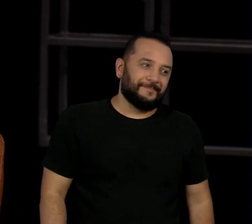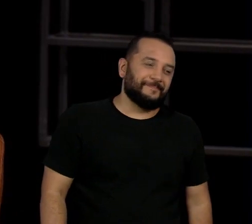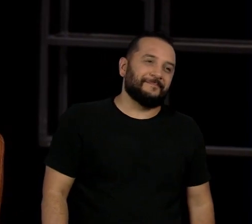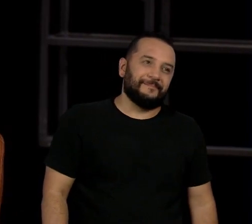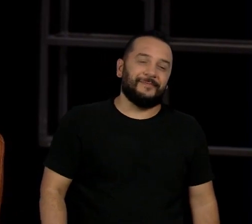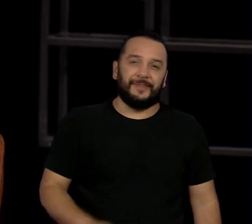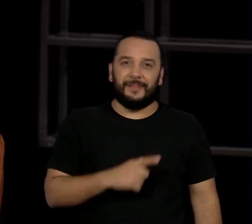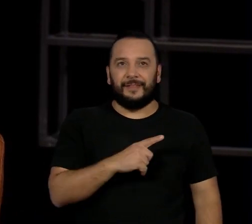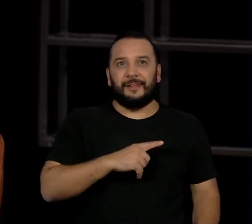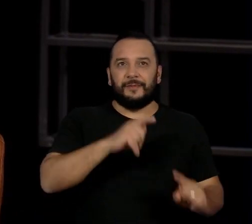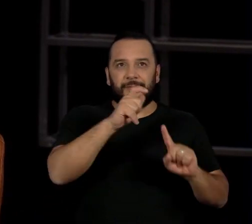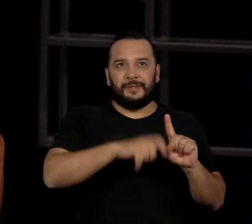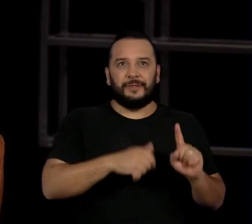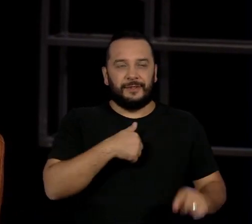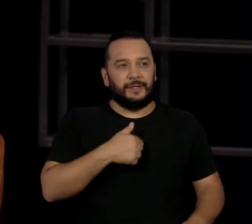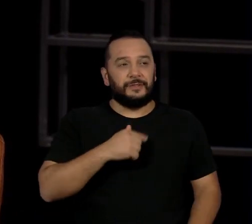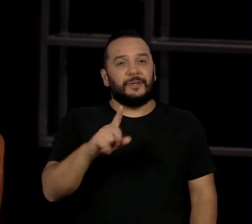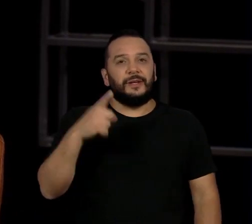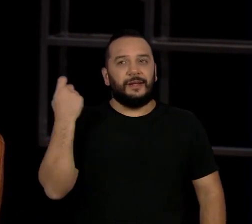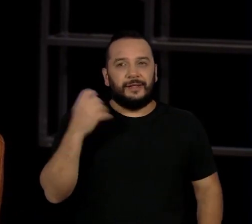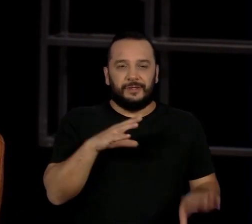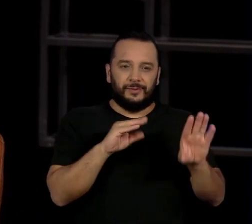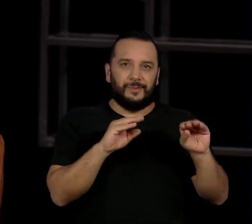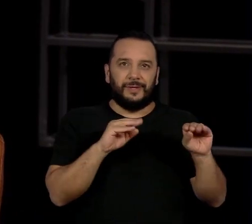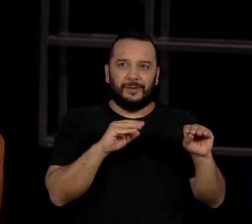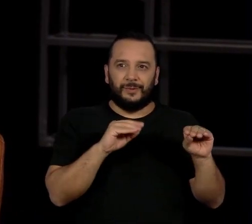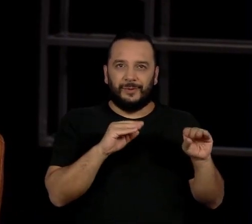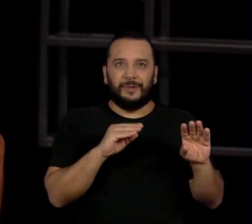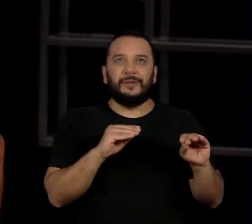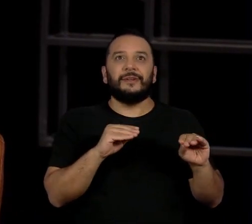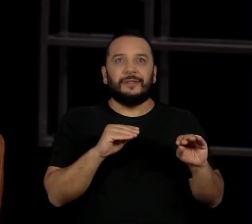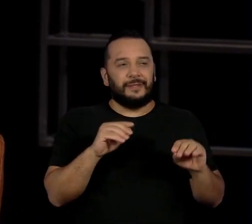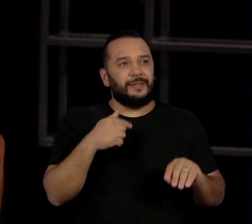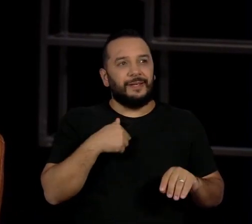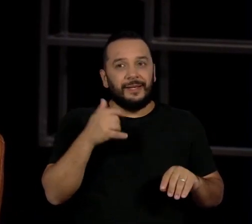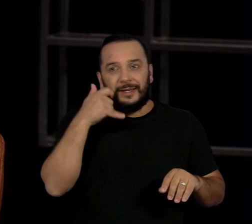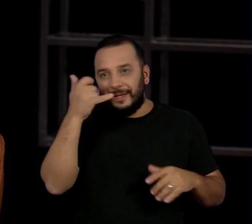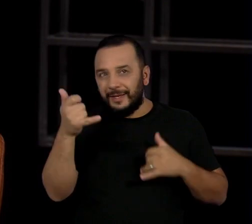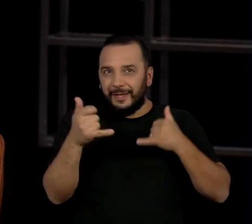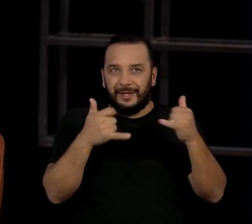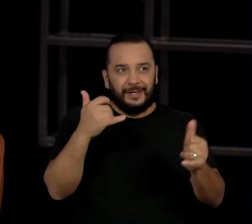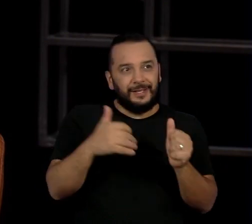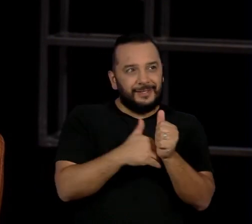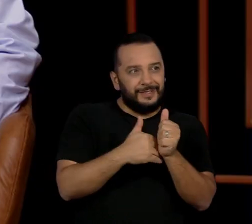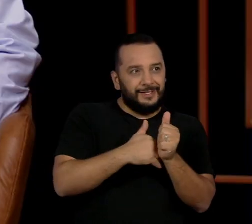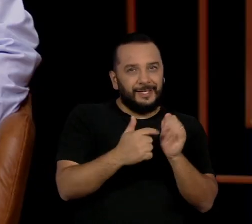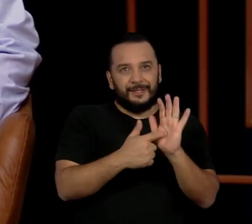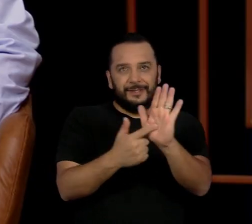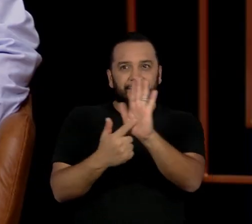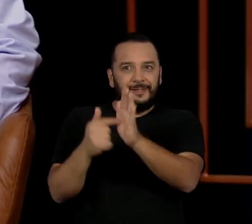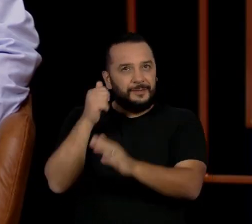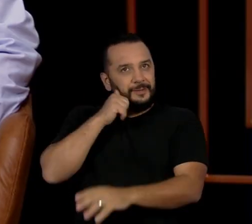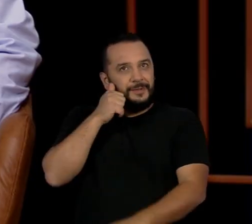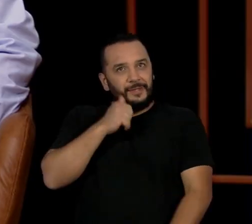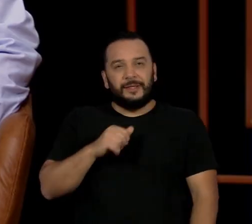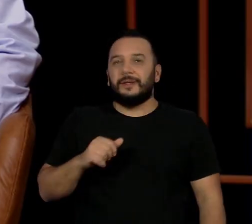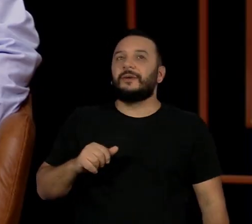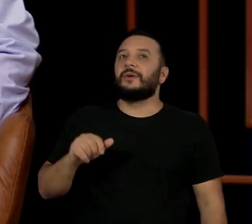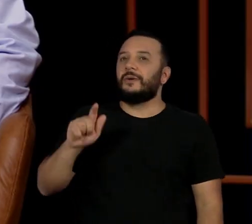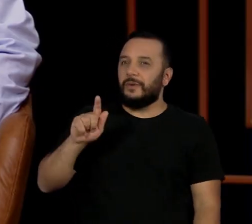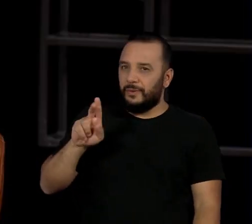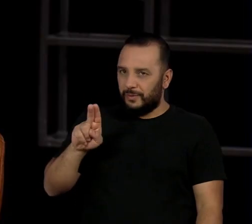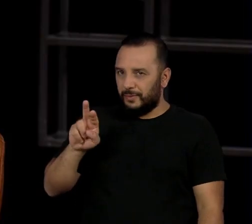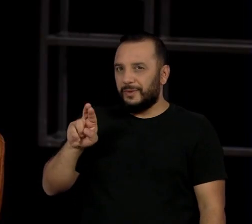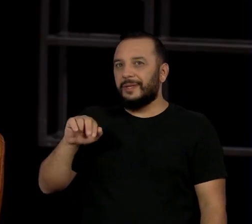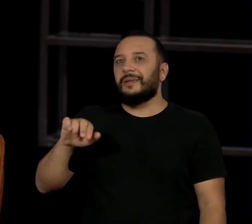com o personagem de um ex-dublador, né, que passa a fazer telefonemas misteriosos para mulheres. Gorila.